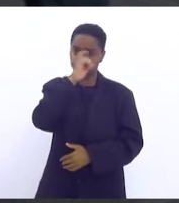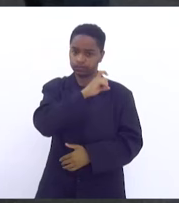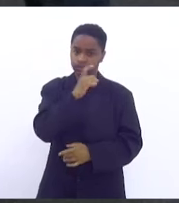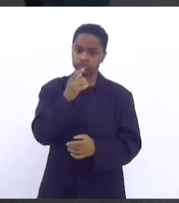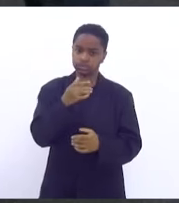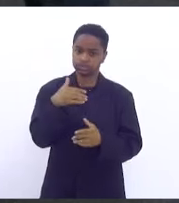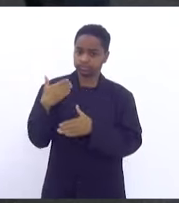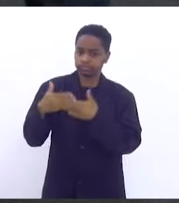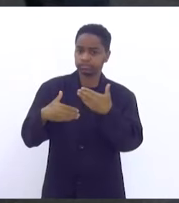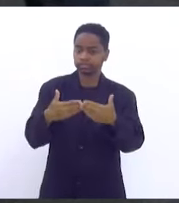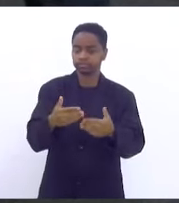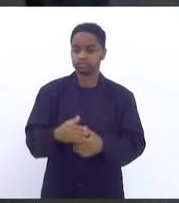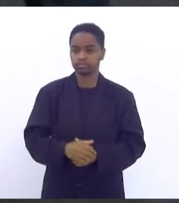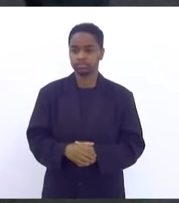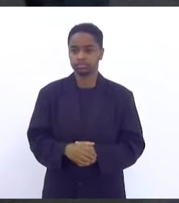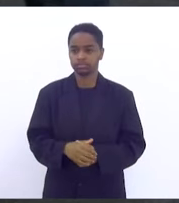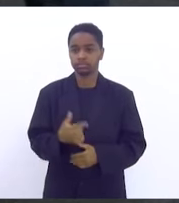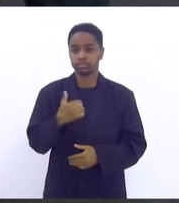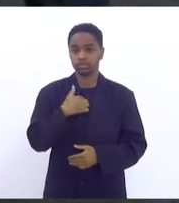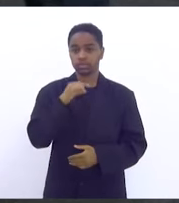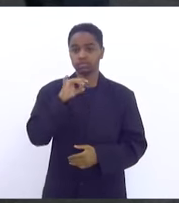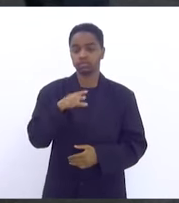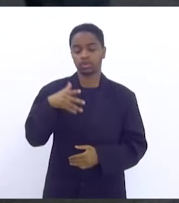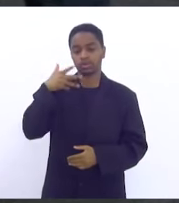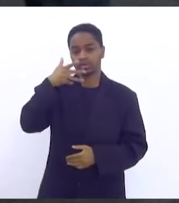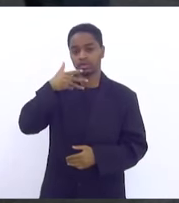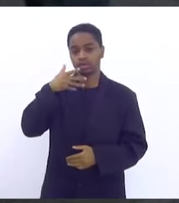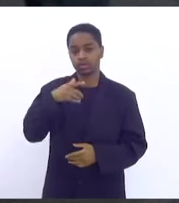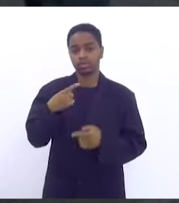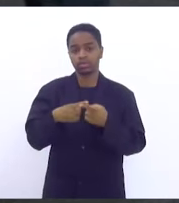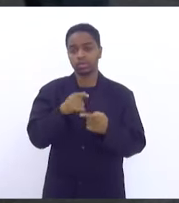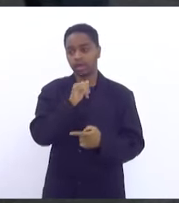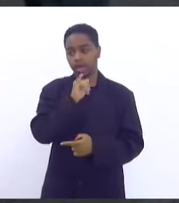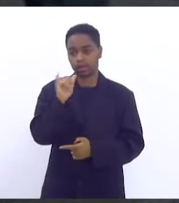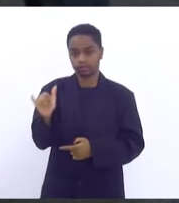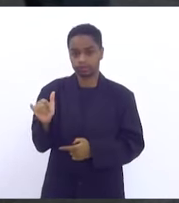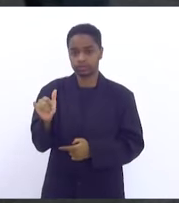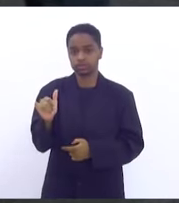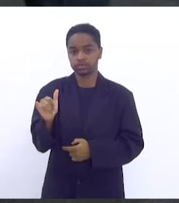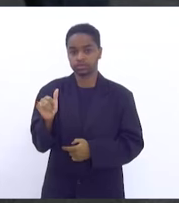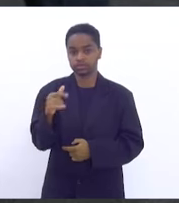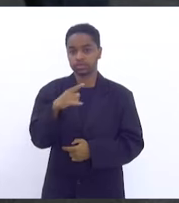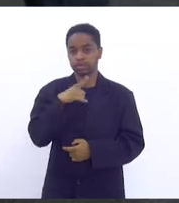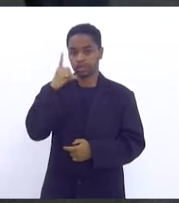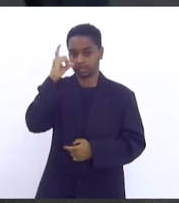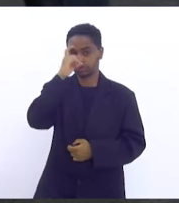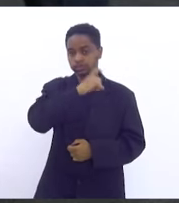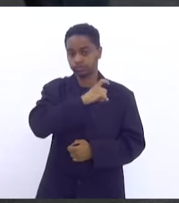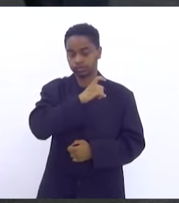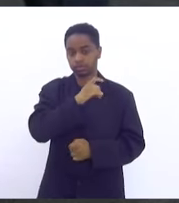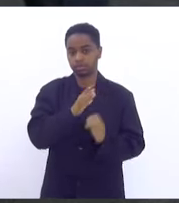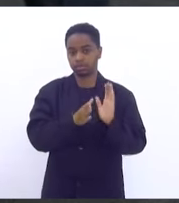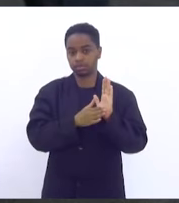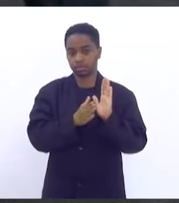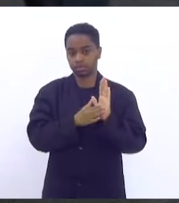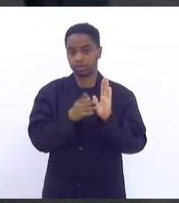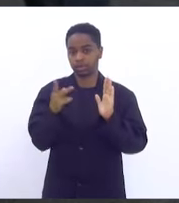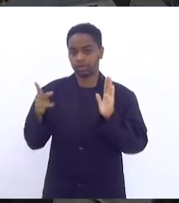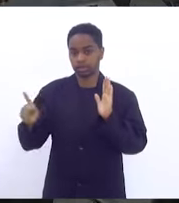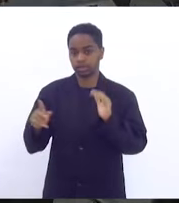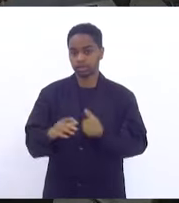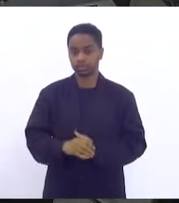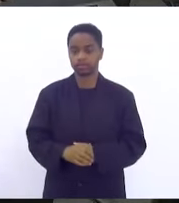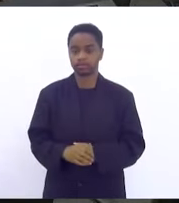prosperar. Então, só estou fazendo uso da palavra para alertar a dificuldade do, da proposta do deputado